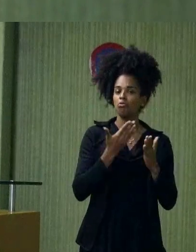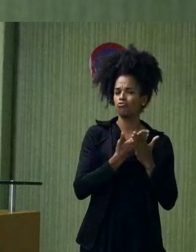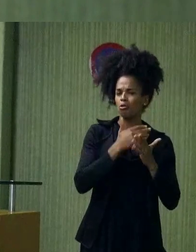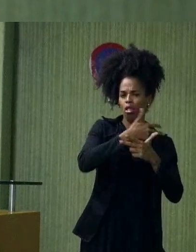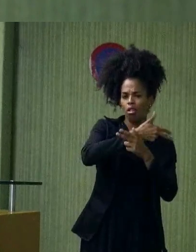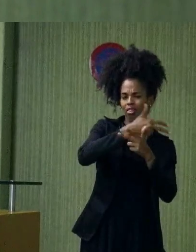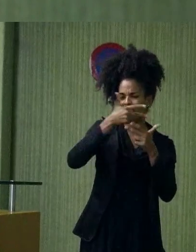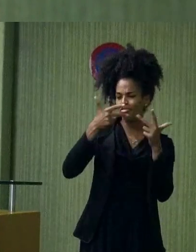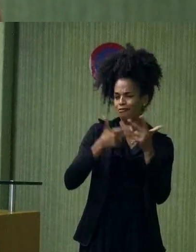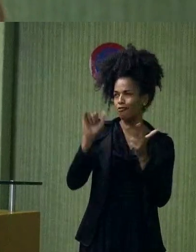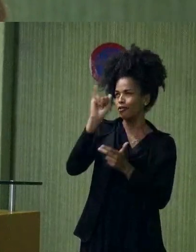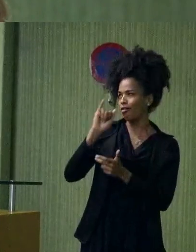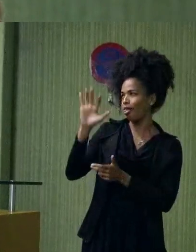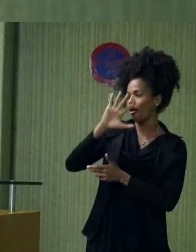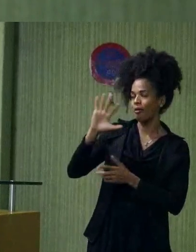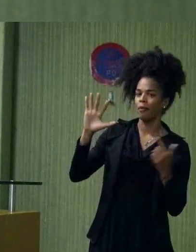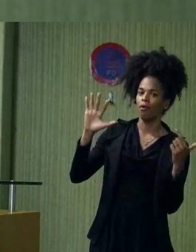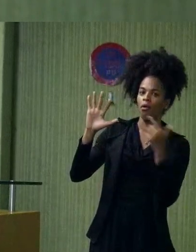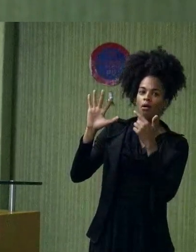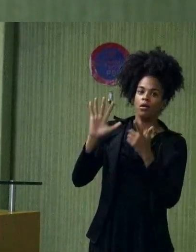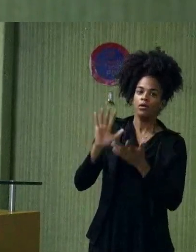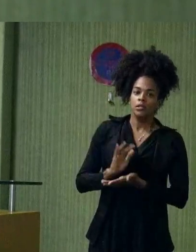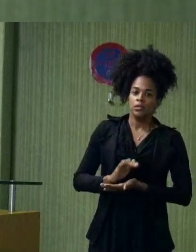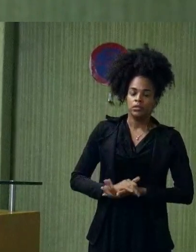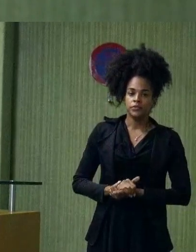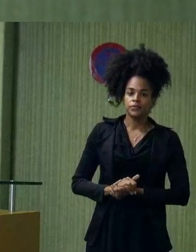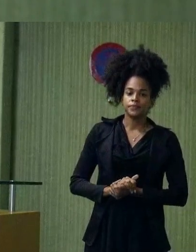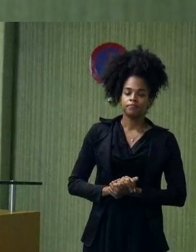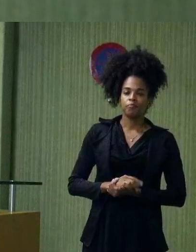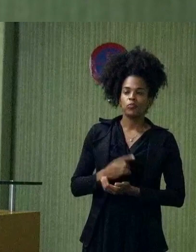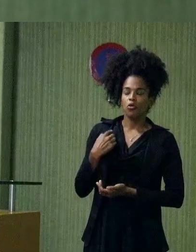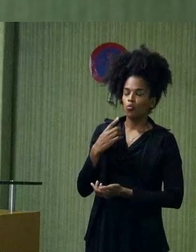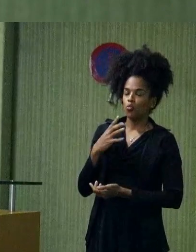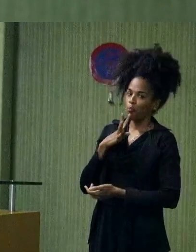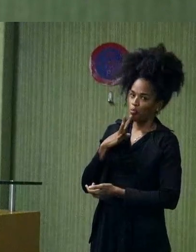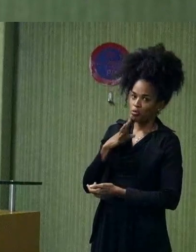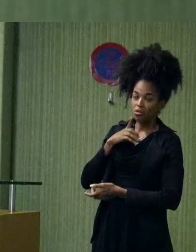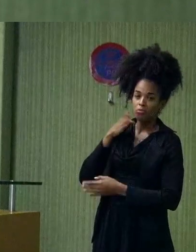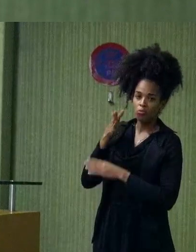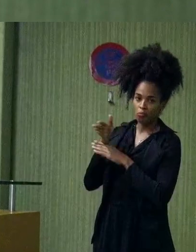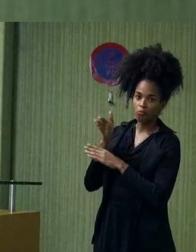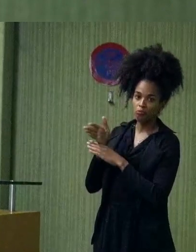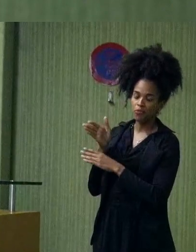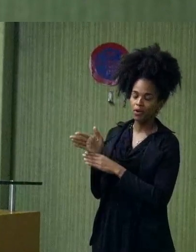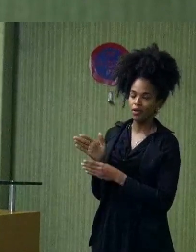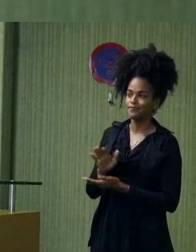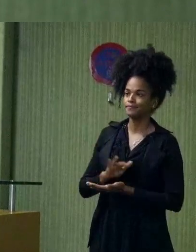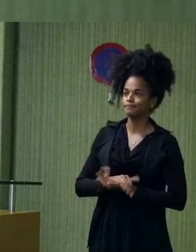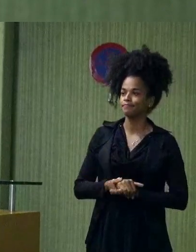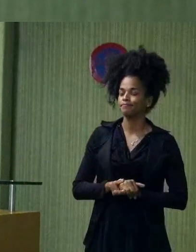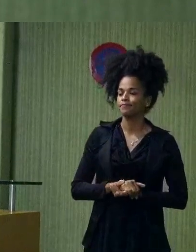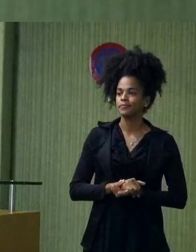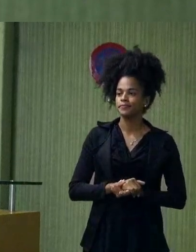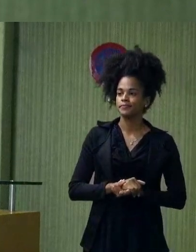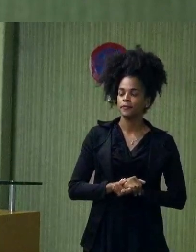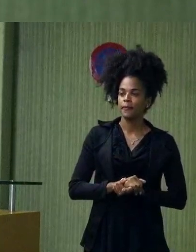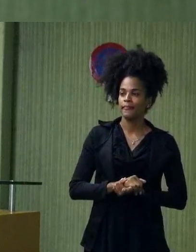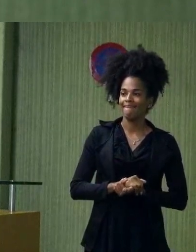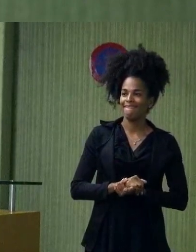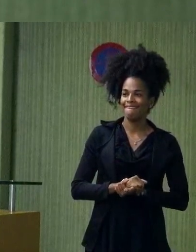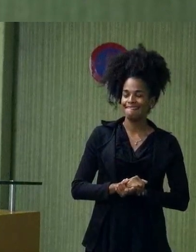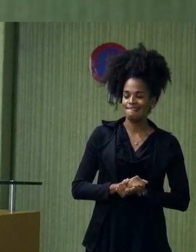escolas municipais lá algumas eu até conheço Nossa Senhora do Carmo Engraçado que na estiagem a gente vê assim